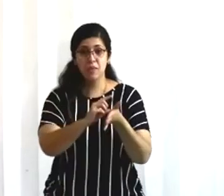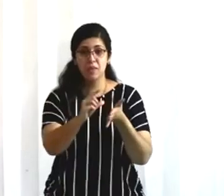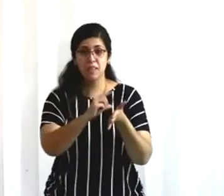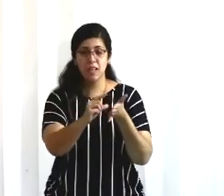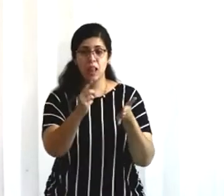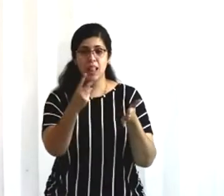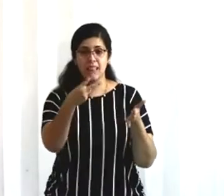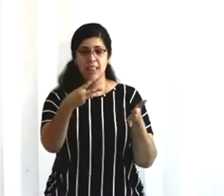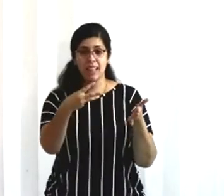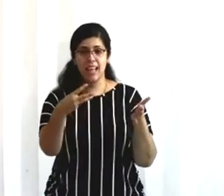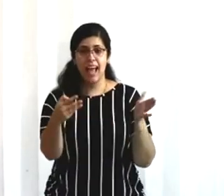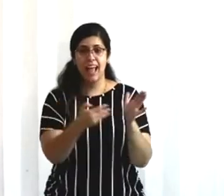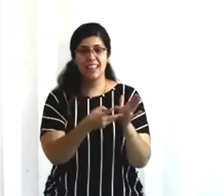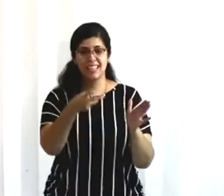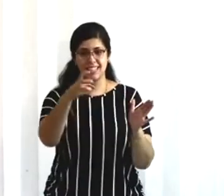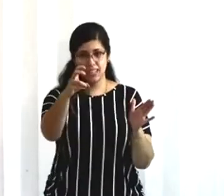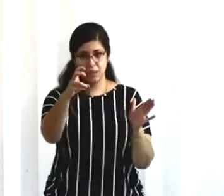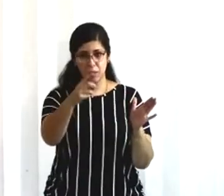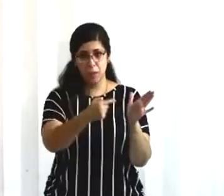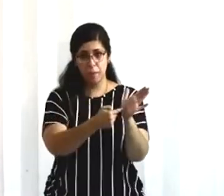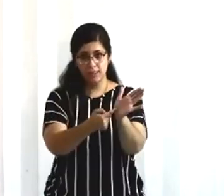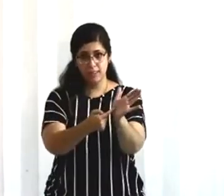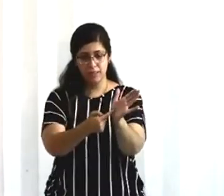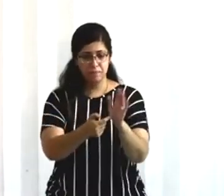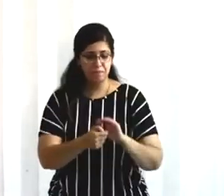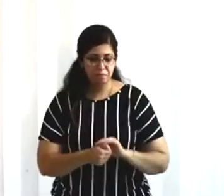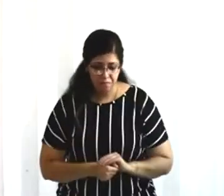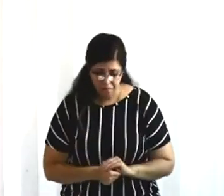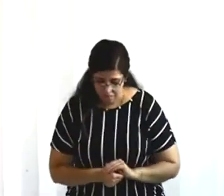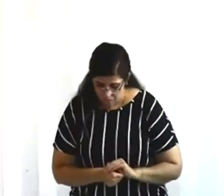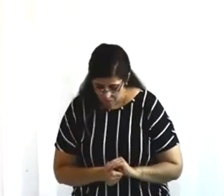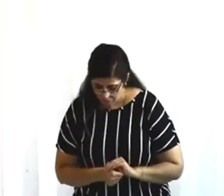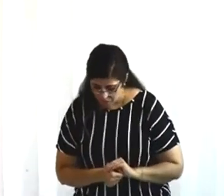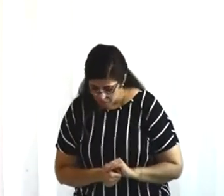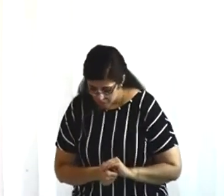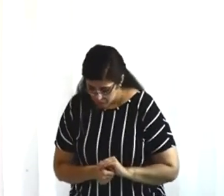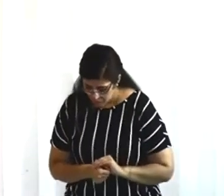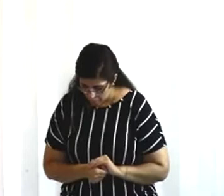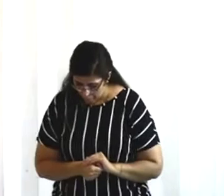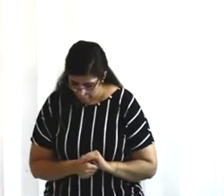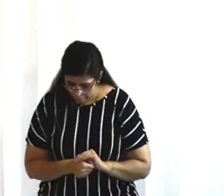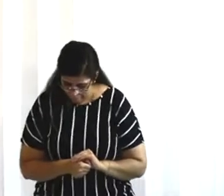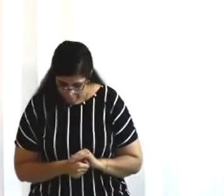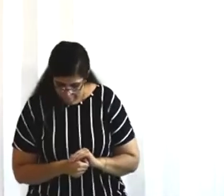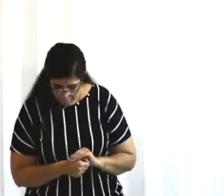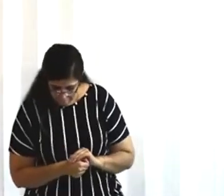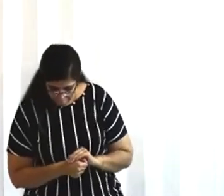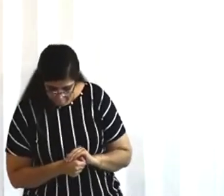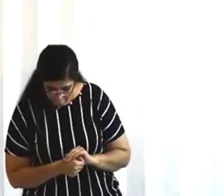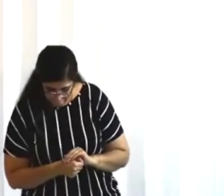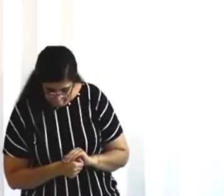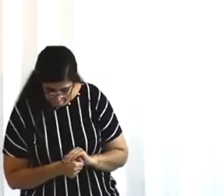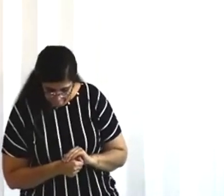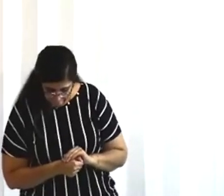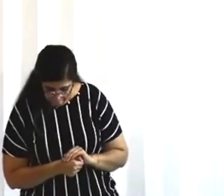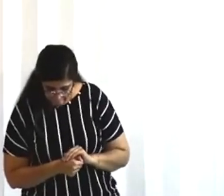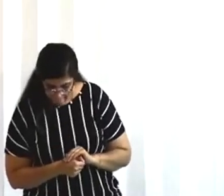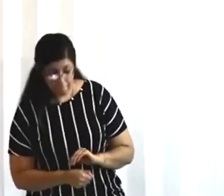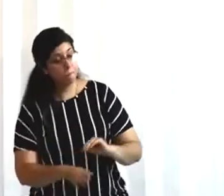5 vão nos mostrar o poder dessa luz. No versículo 3, essa luz traz alegria e